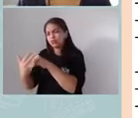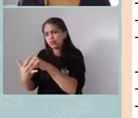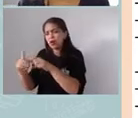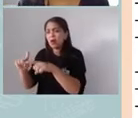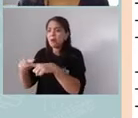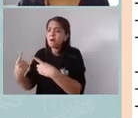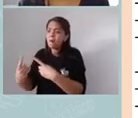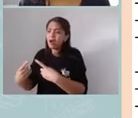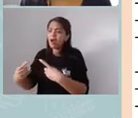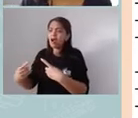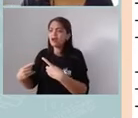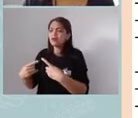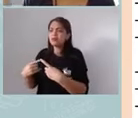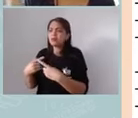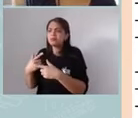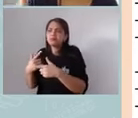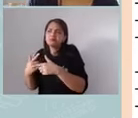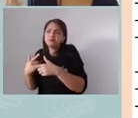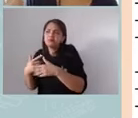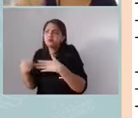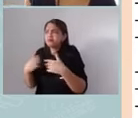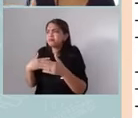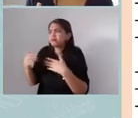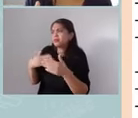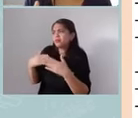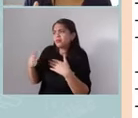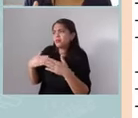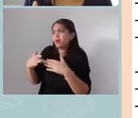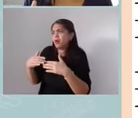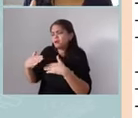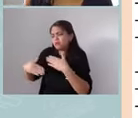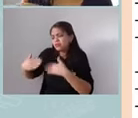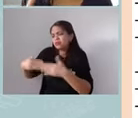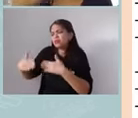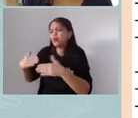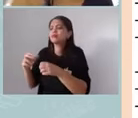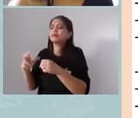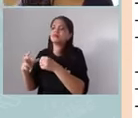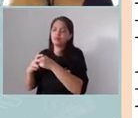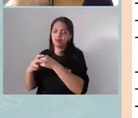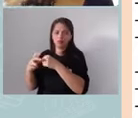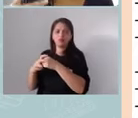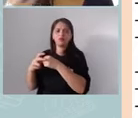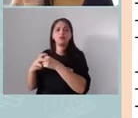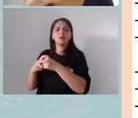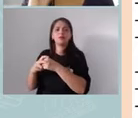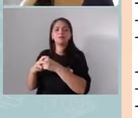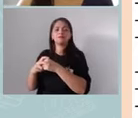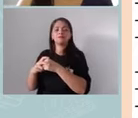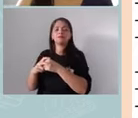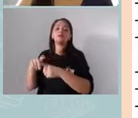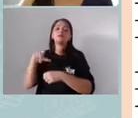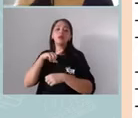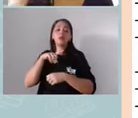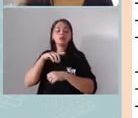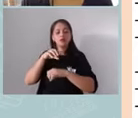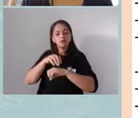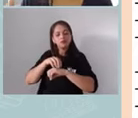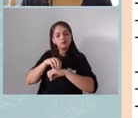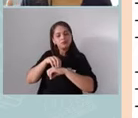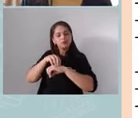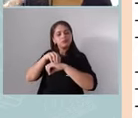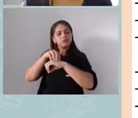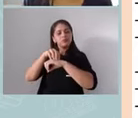não manifestaram os sintomas. Então, são os portadores assintomáticos. E aí, hospedeiro e portador, eles são meio